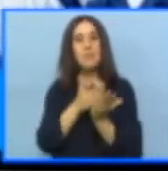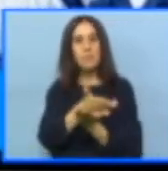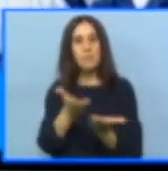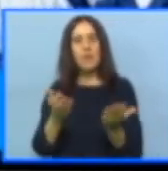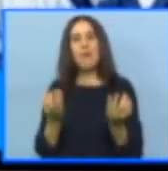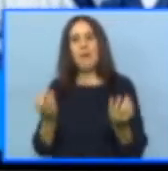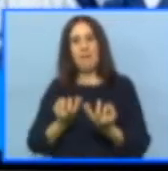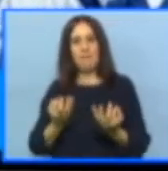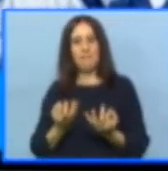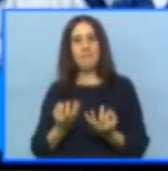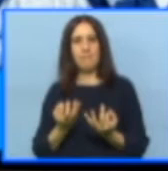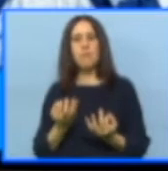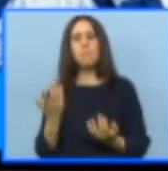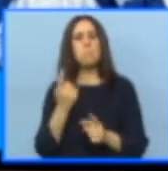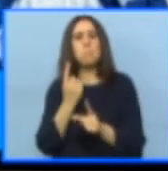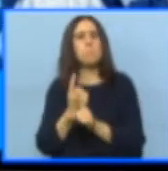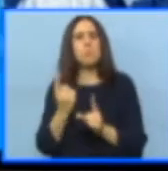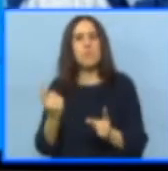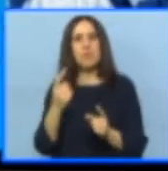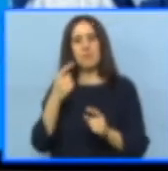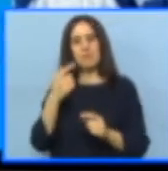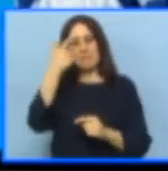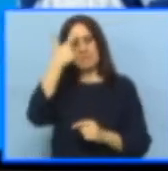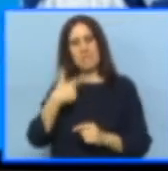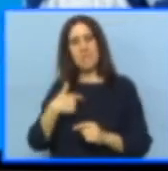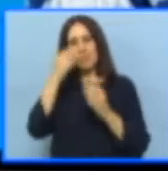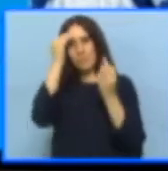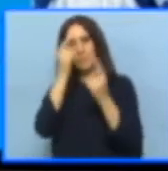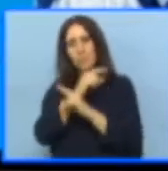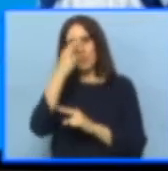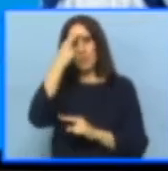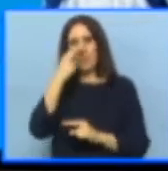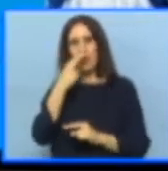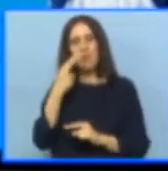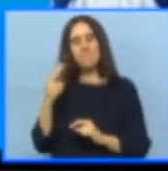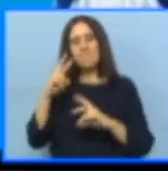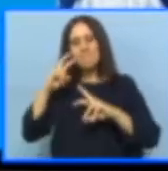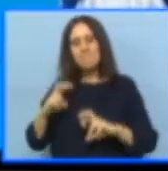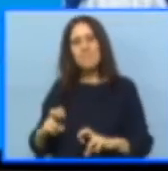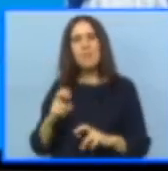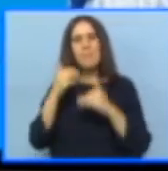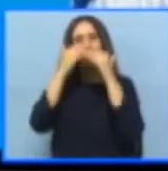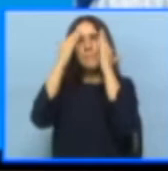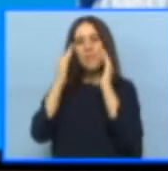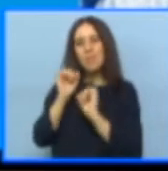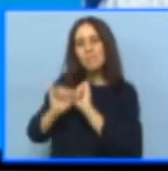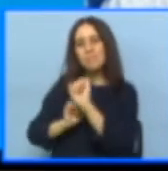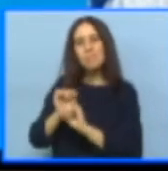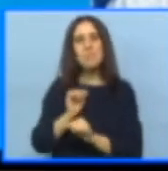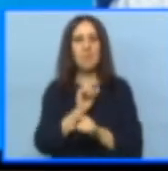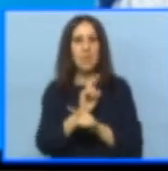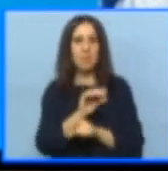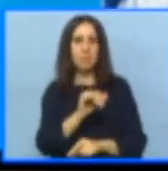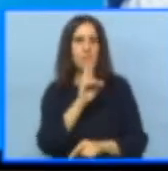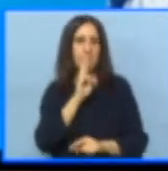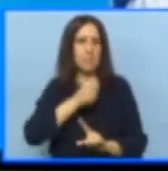facto, o porquê de um professor de História se dedicar tanto às questões marianas e, particularmente, às questões de Fátima.